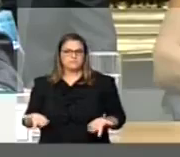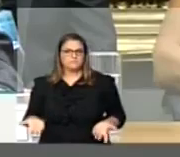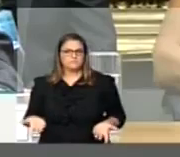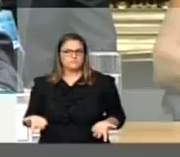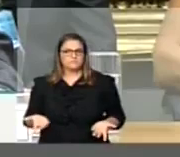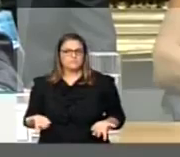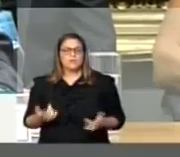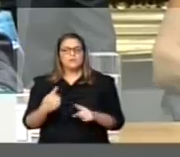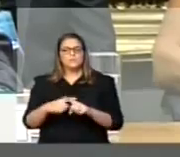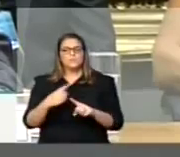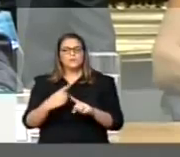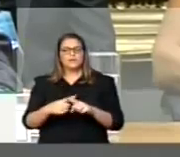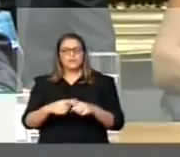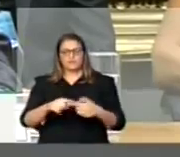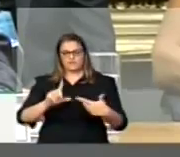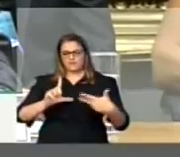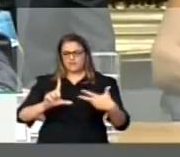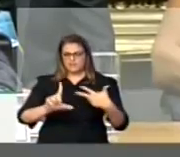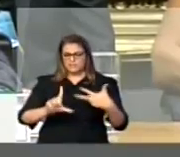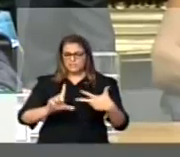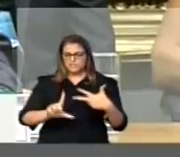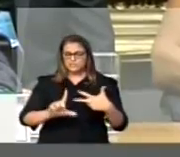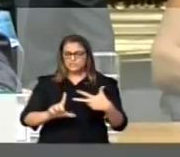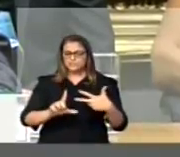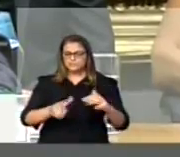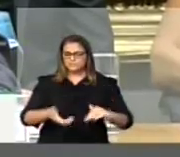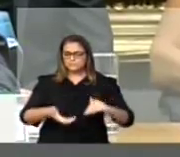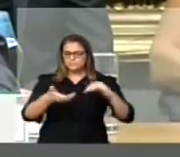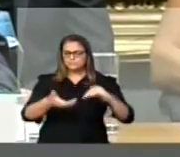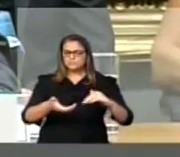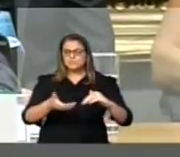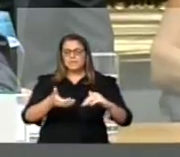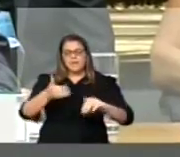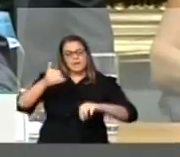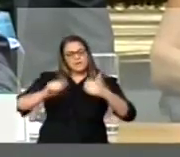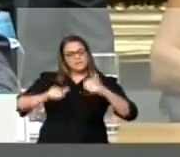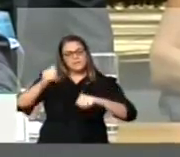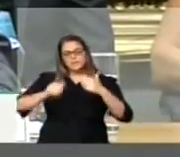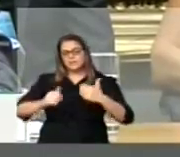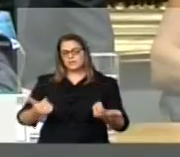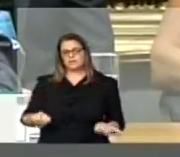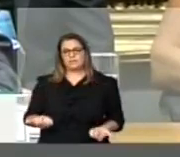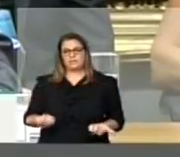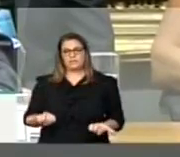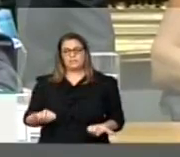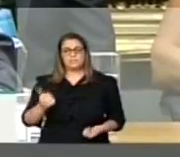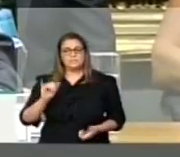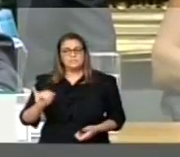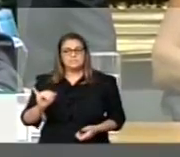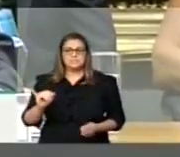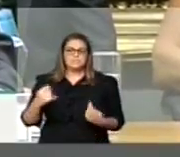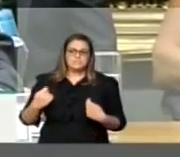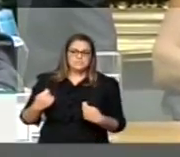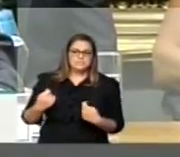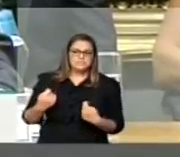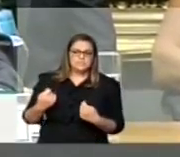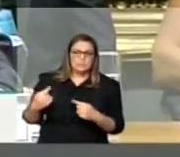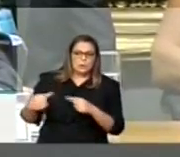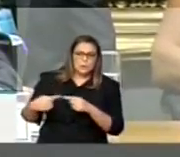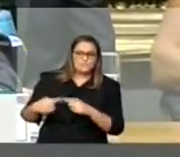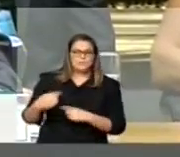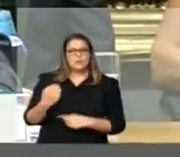Legislativo reserva-se a avaliação caso a caso da pertinência da ampliação de autorização dos